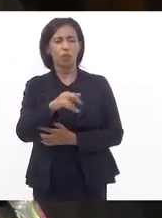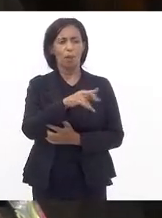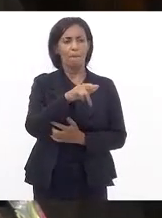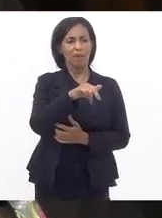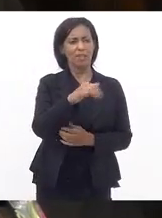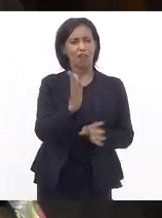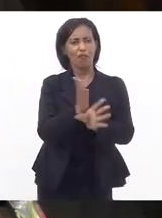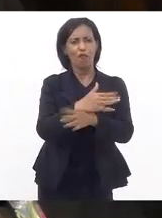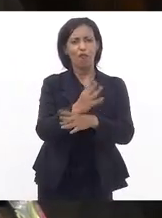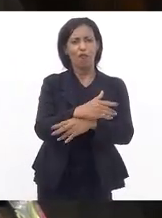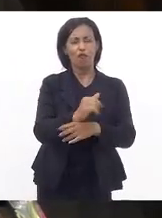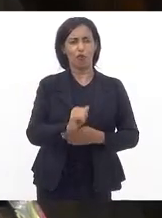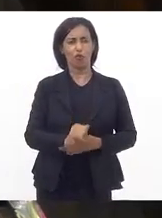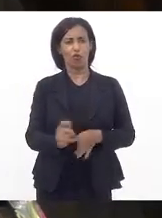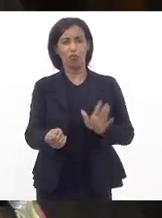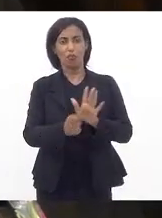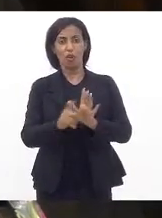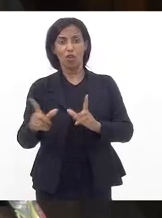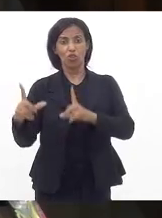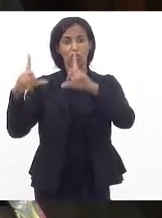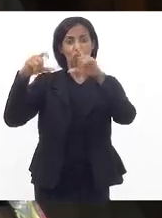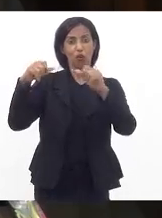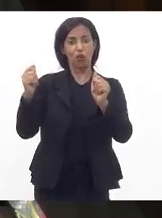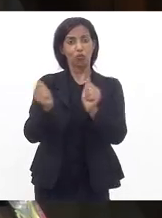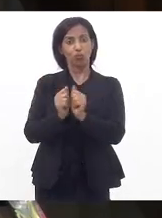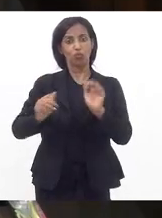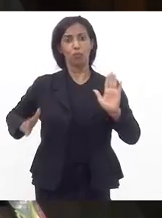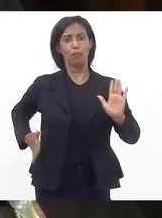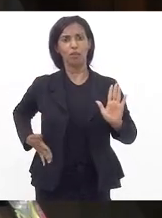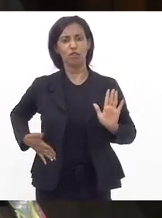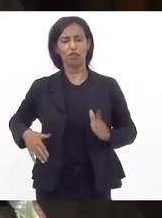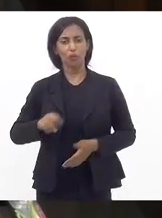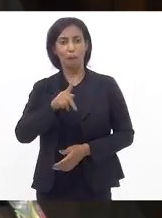frouxo maconheiro tirou foto com traficante